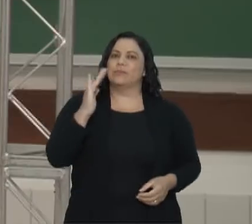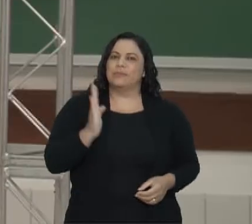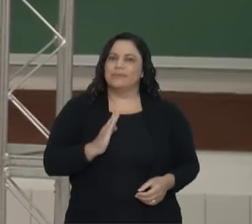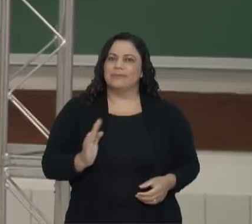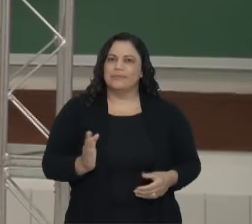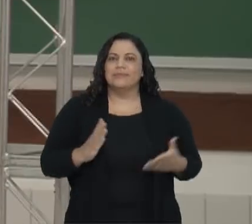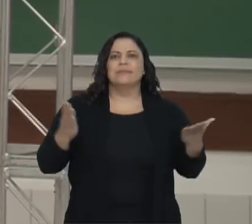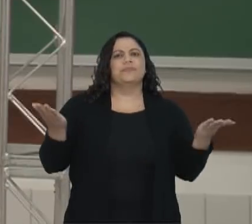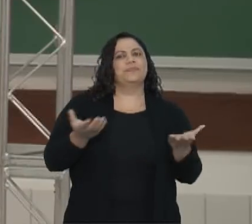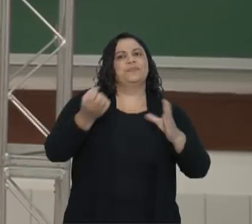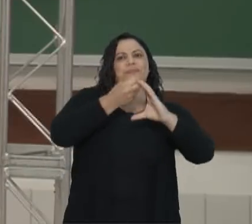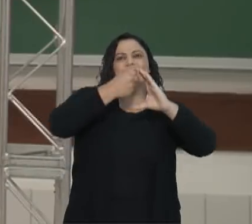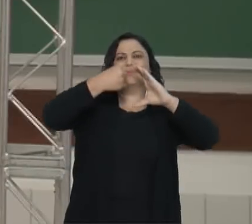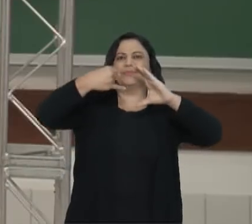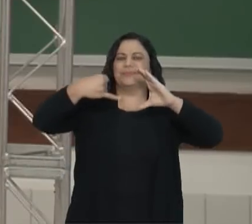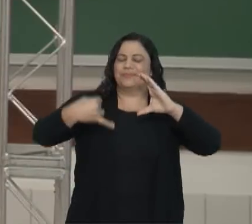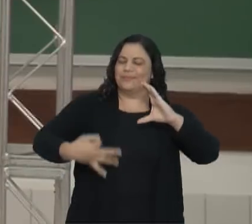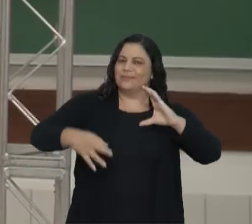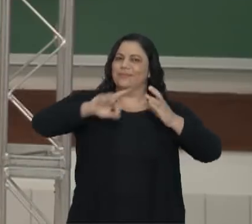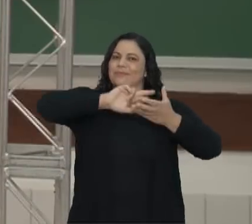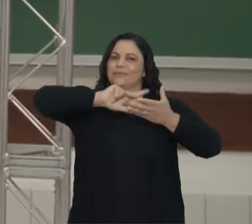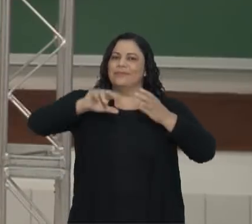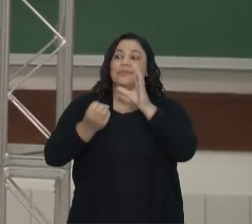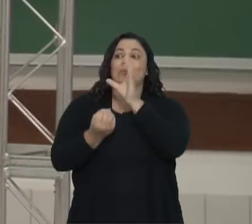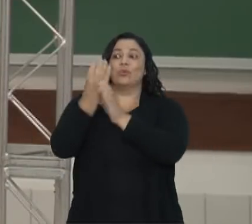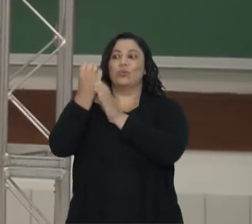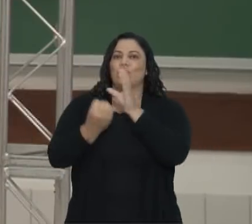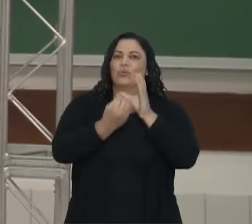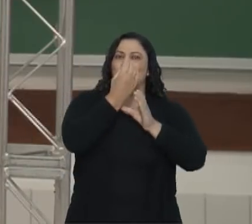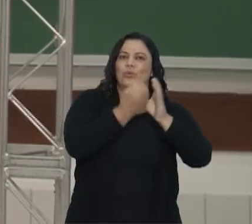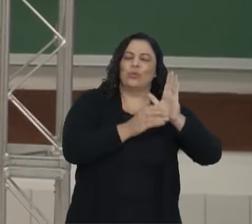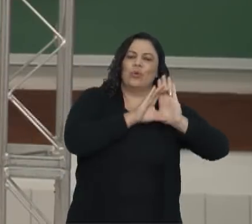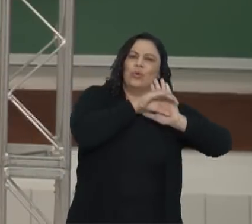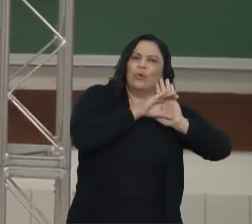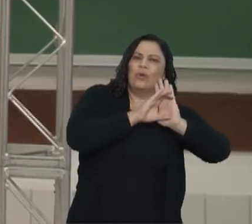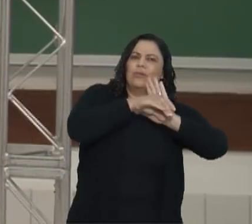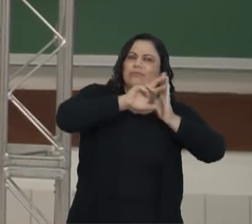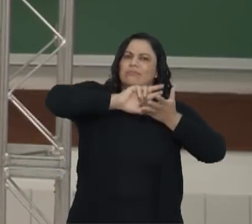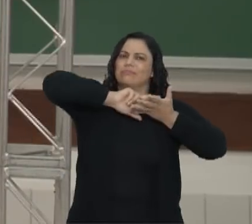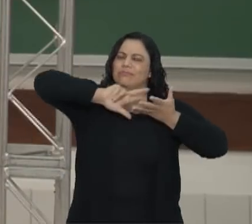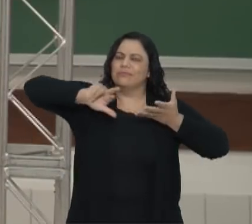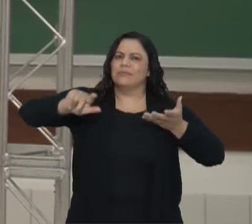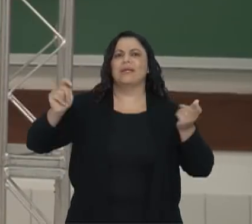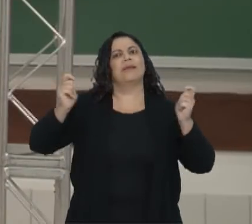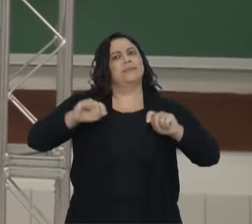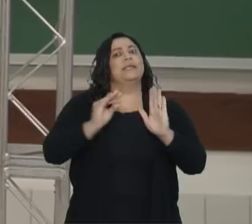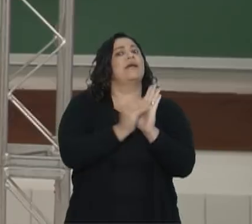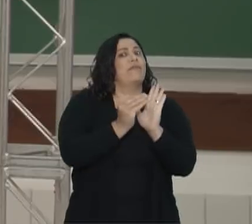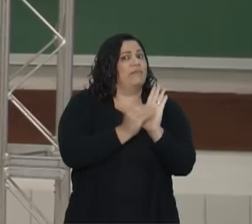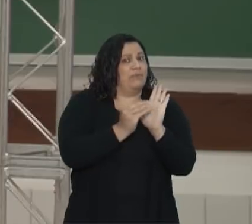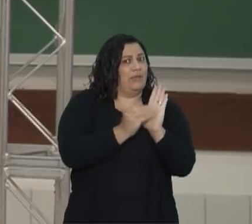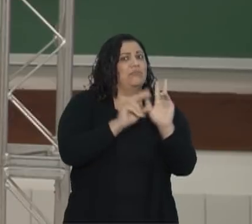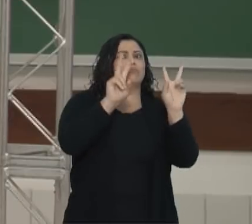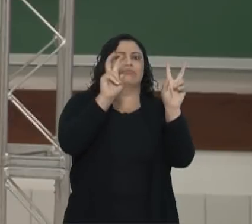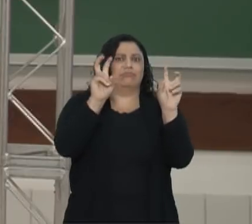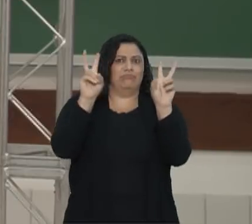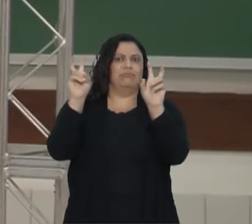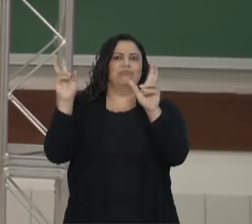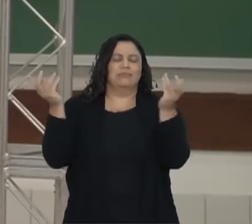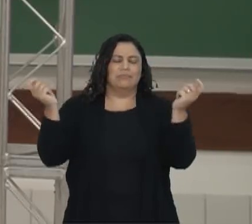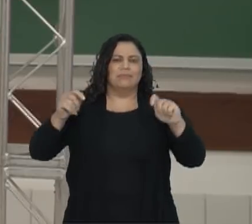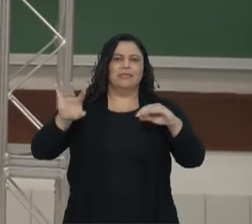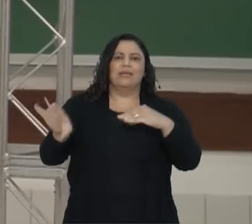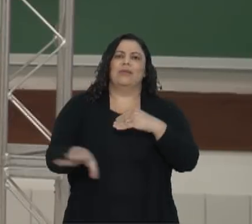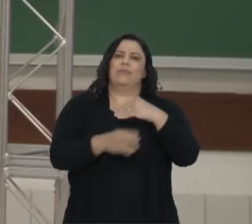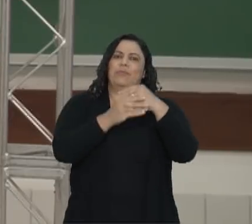algumas características de formação, conceitos e tudo mais, e ainda faltam alguns temas para a gente trabalhar para